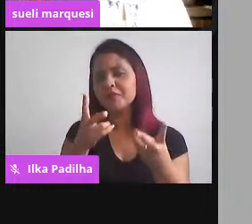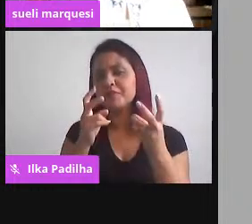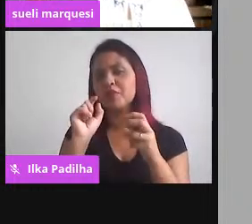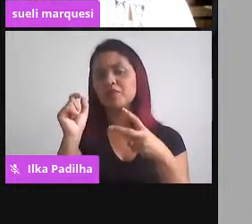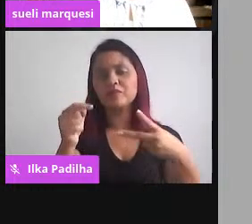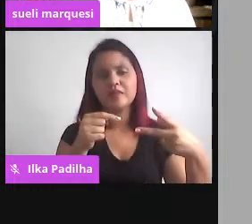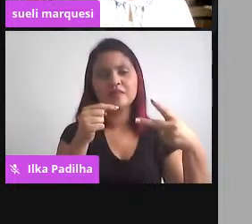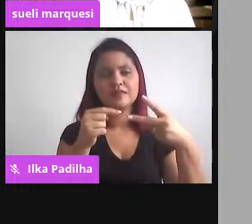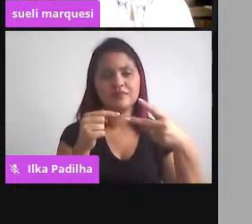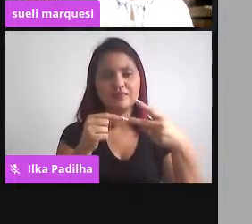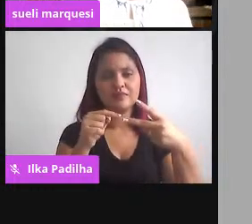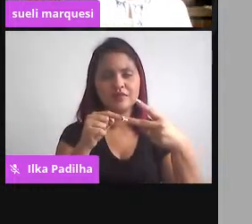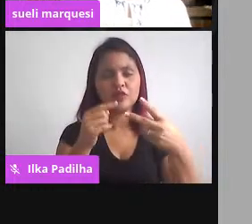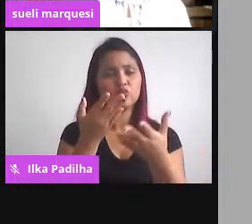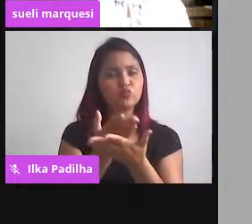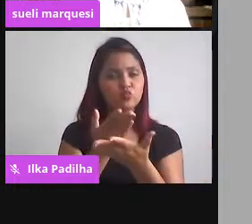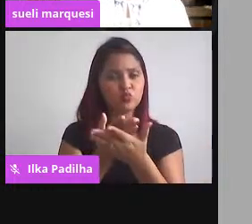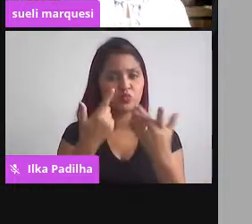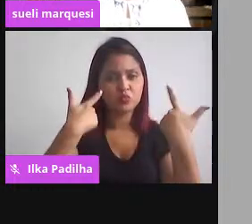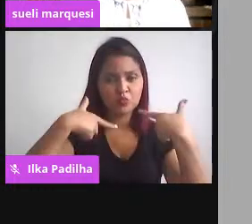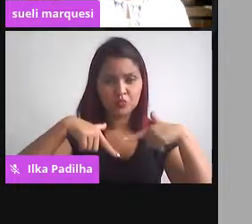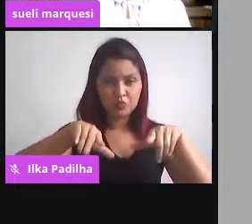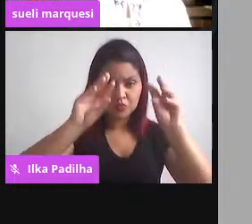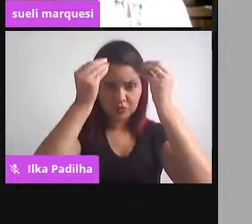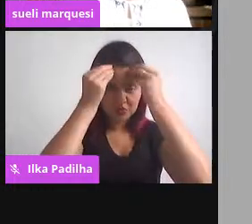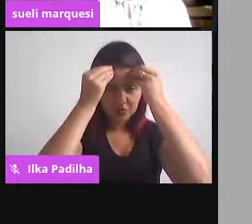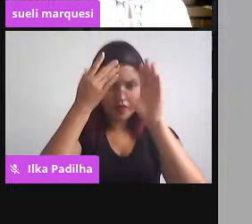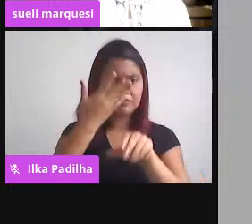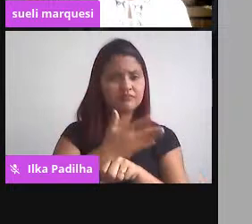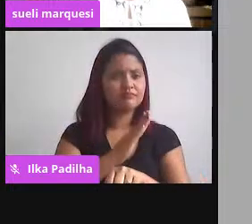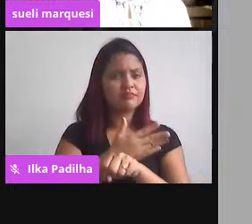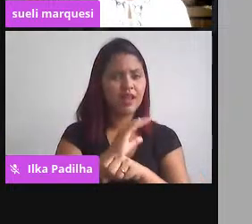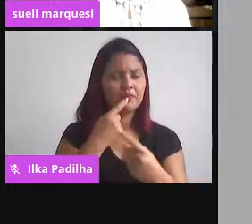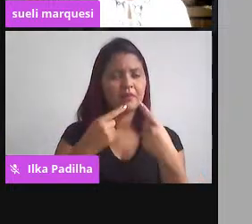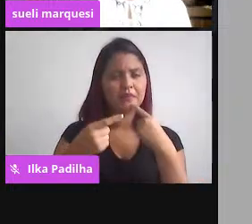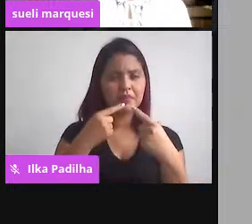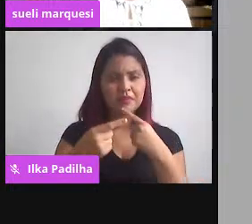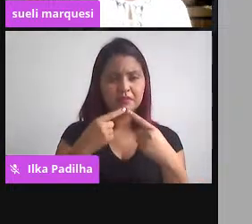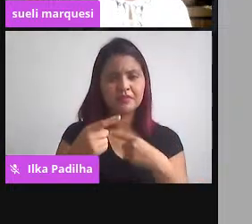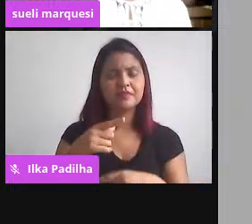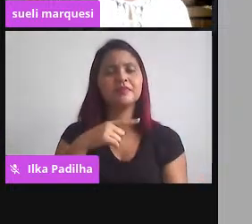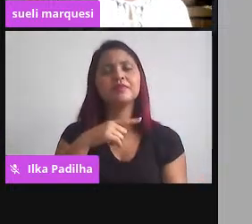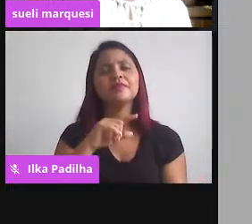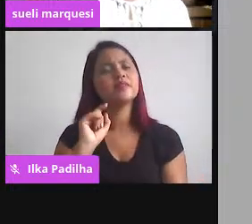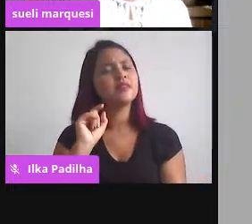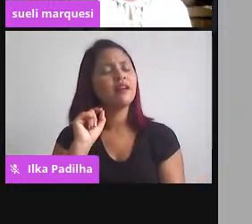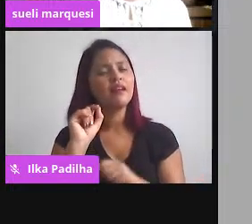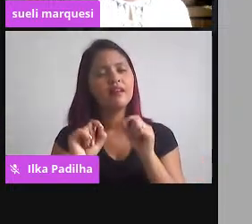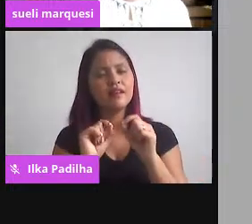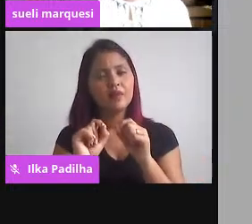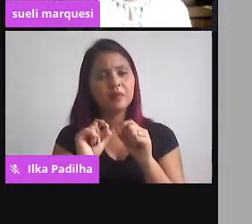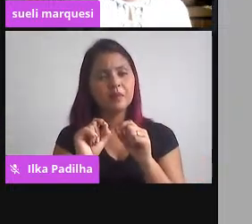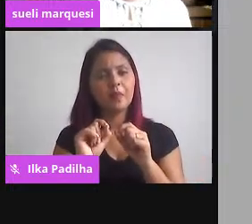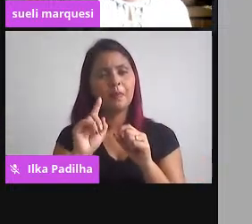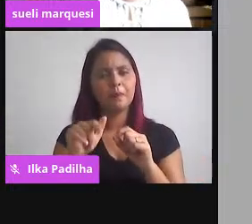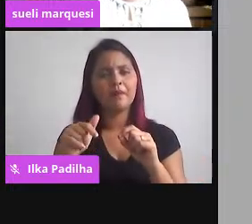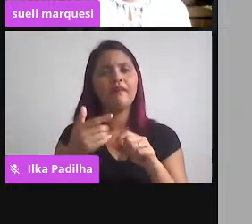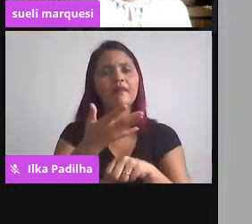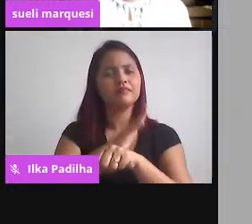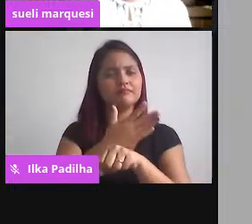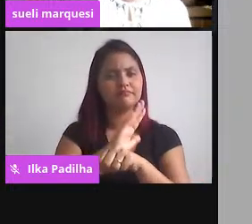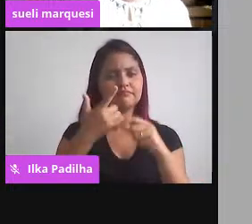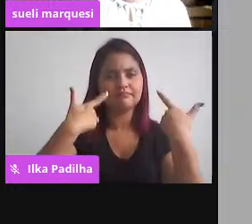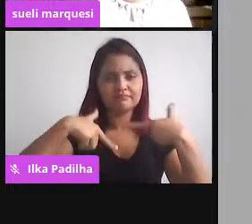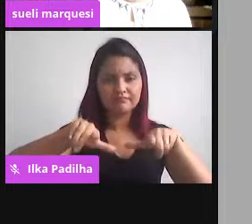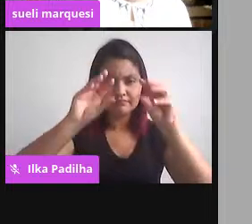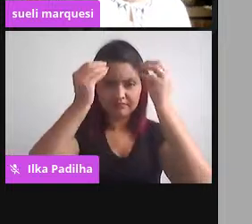dos estudos de linguagem, práticas discursivas, né? Que vem mesmo na questão da prática da linguagem em diferentes contextos,